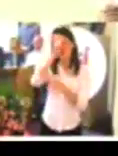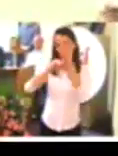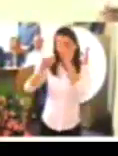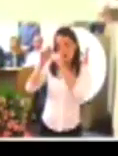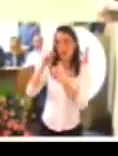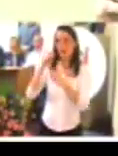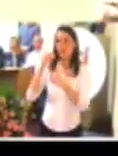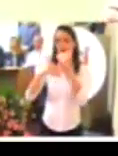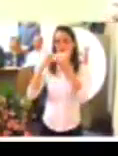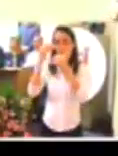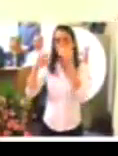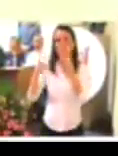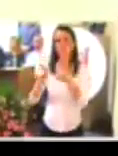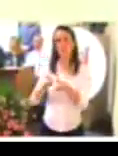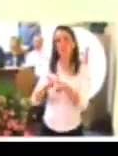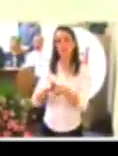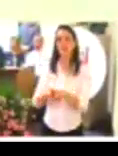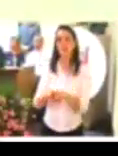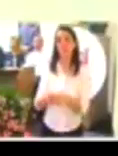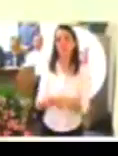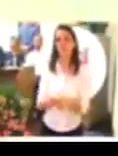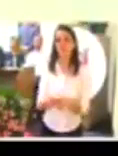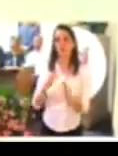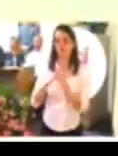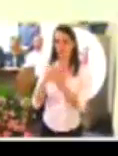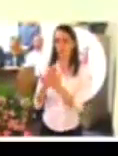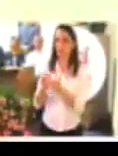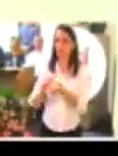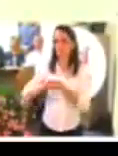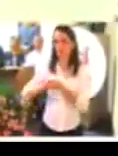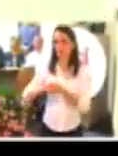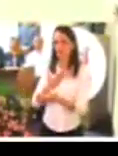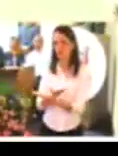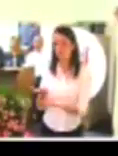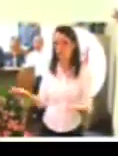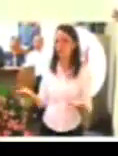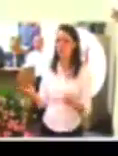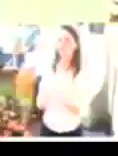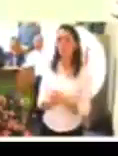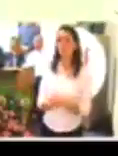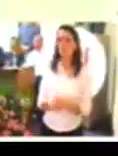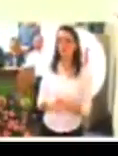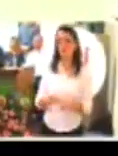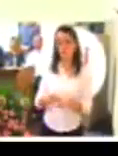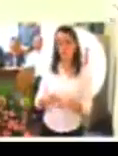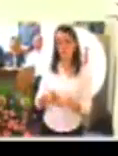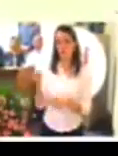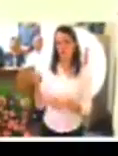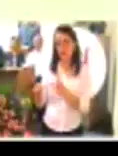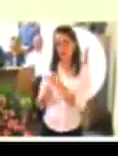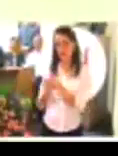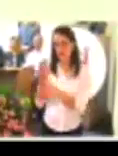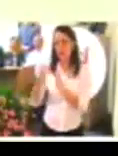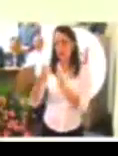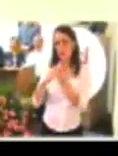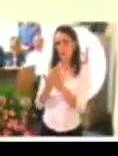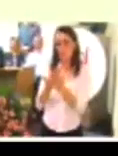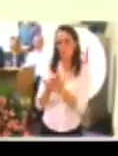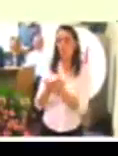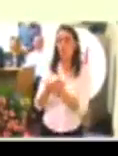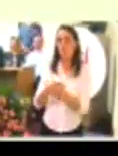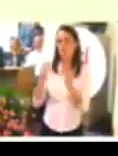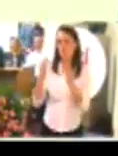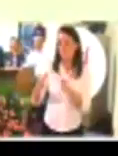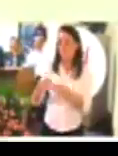receberem os conhecimentos que são os propósitos dessa Escola do Legislativo. Parabéns a todos, parabéns pela iniciativa, e